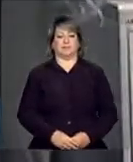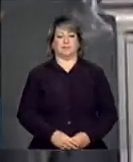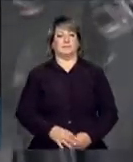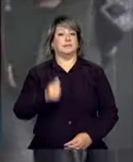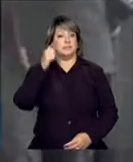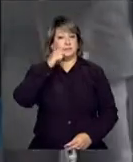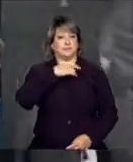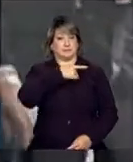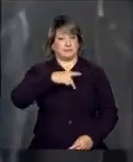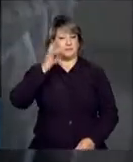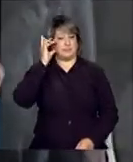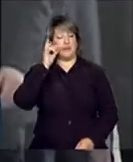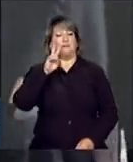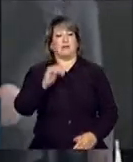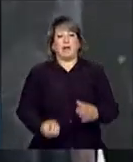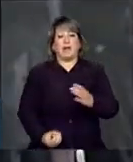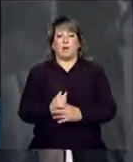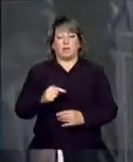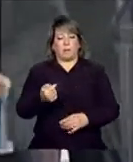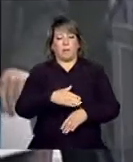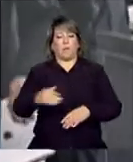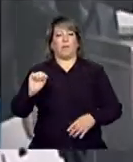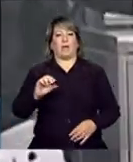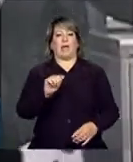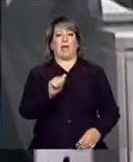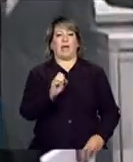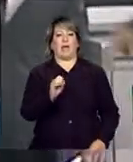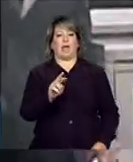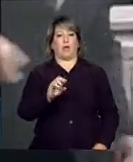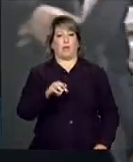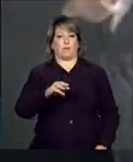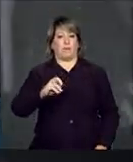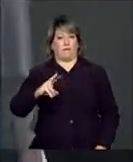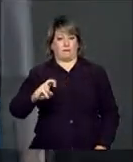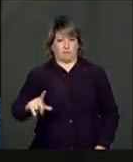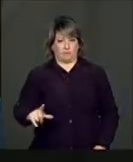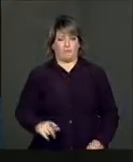vai inaugurar daqui a pouco o aeromóvel.